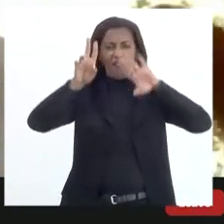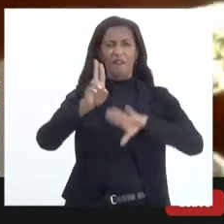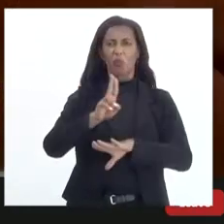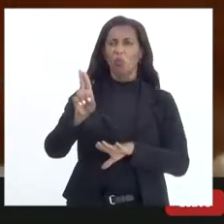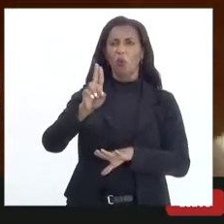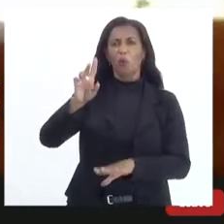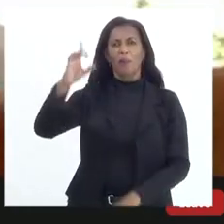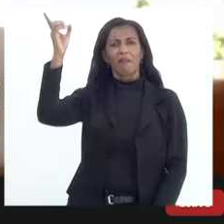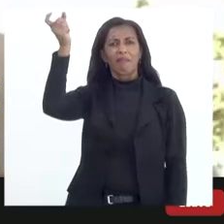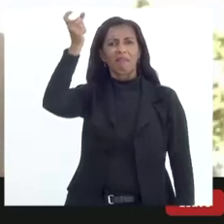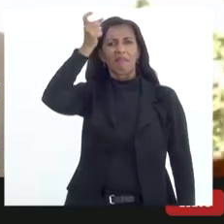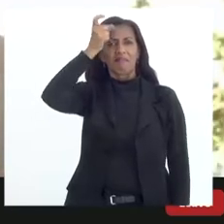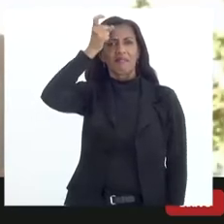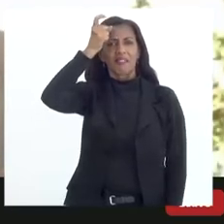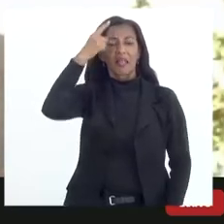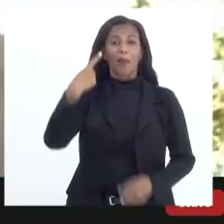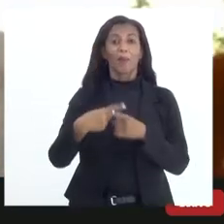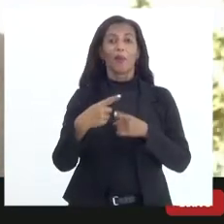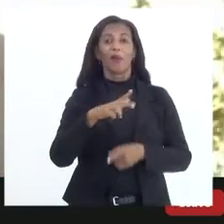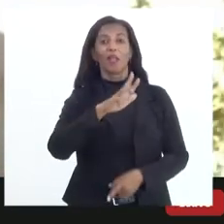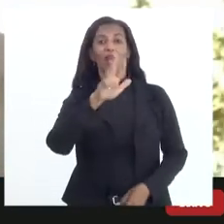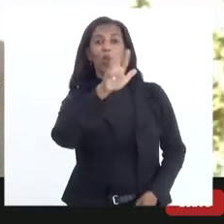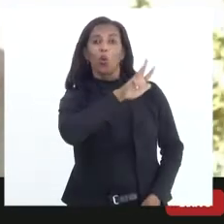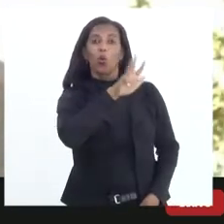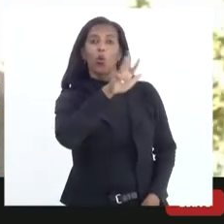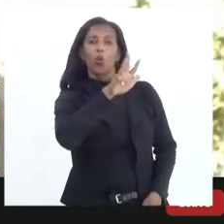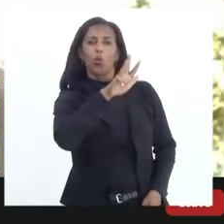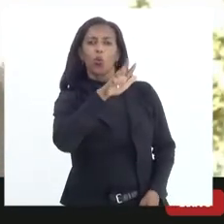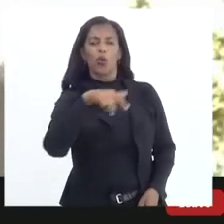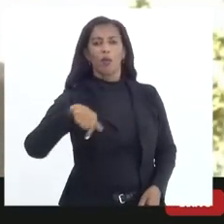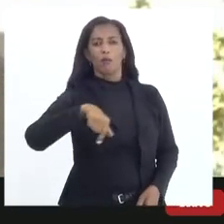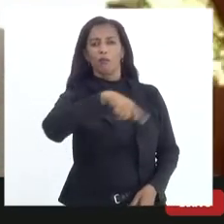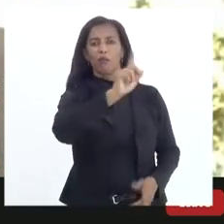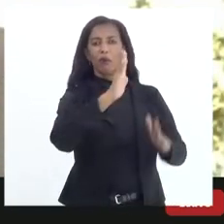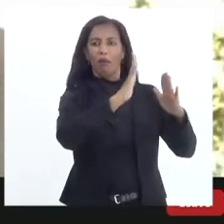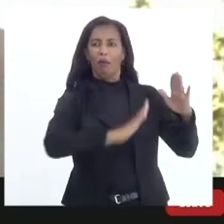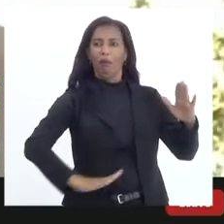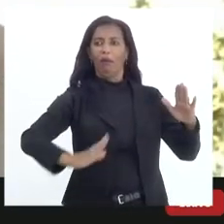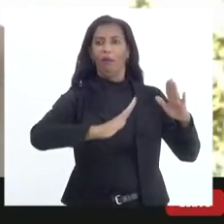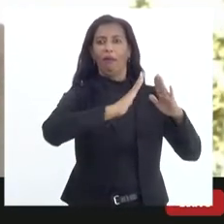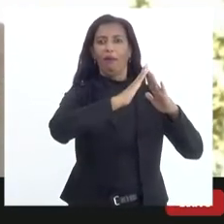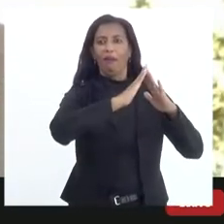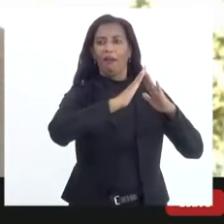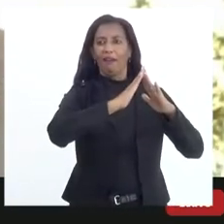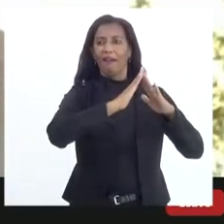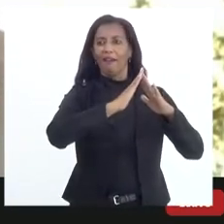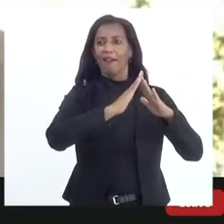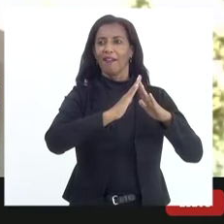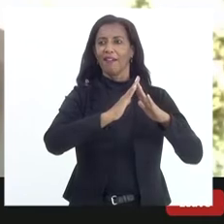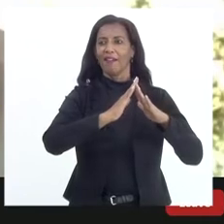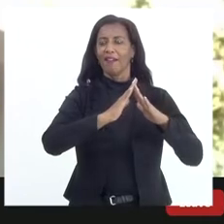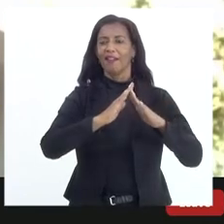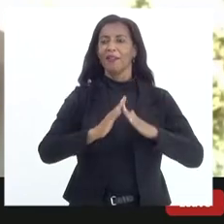porque o Lula foi numa solenidade umbandista, algo parecido. Então, eu sei qualquer tipo de...